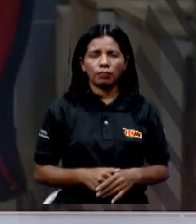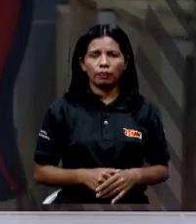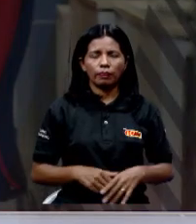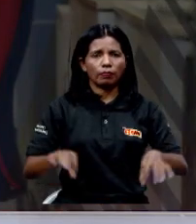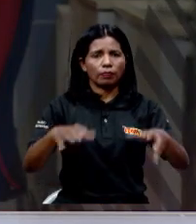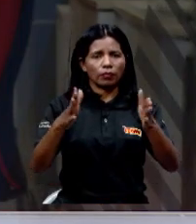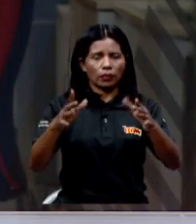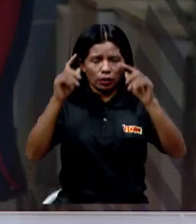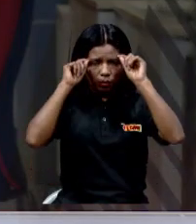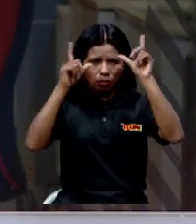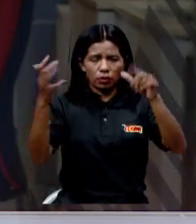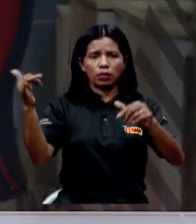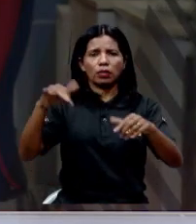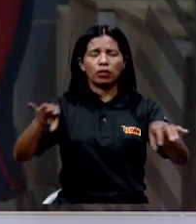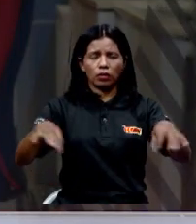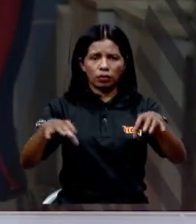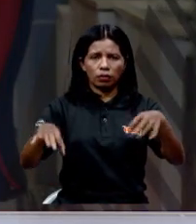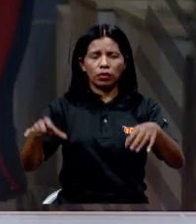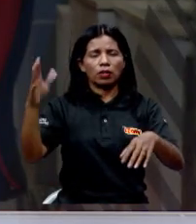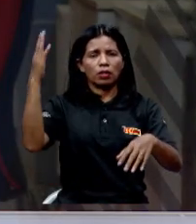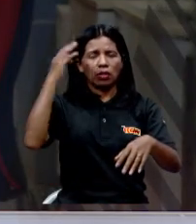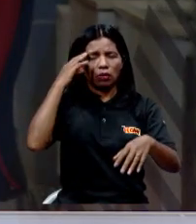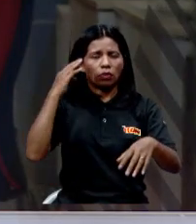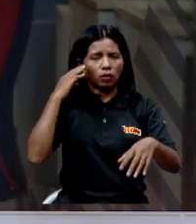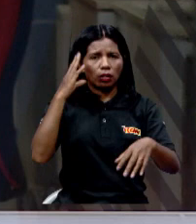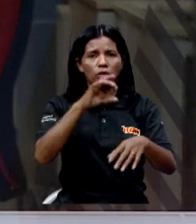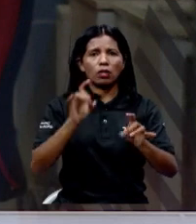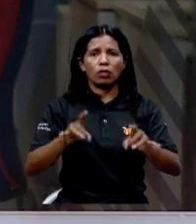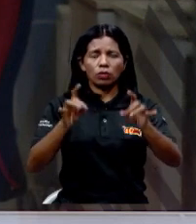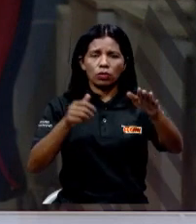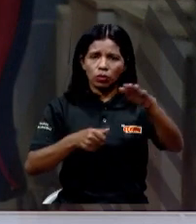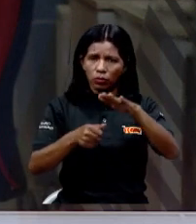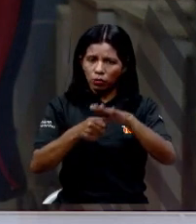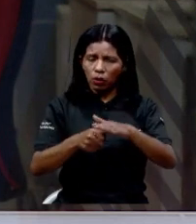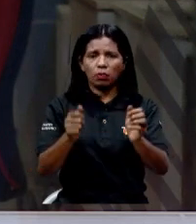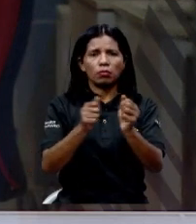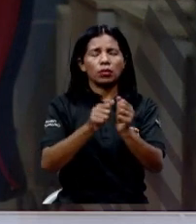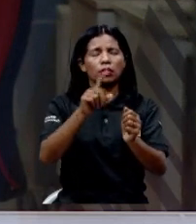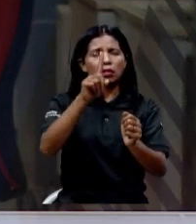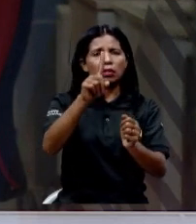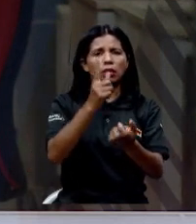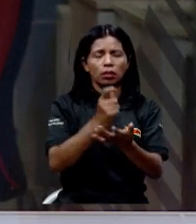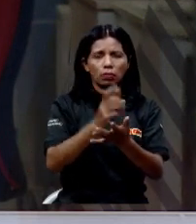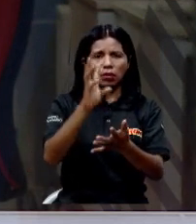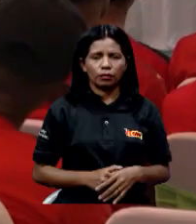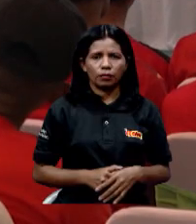Trabalhador timoruan sirene bemak servisu ilegal ya Korea Sul na Australia hamutuk rihungida atau senen resin.